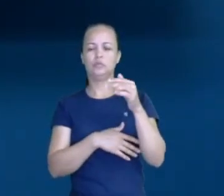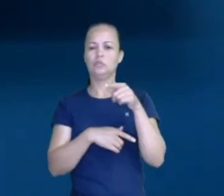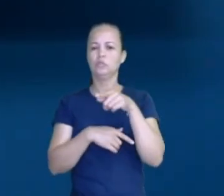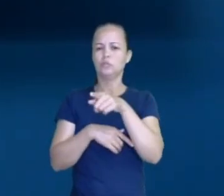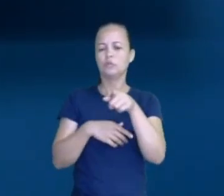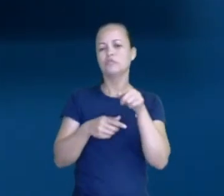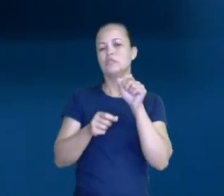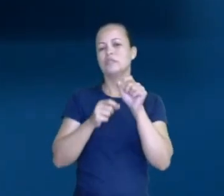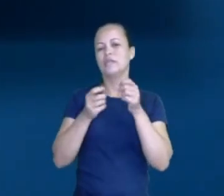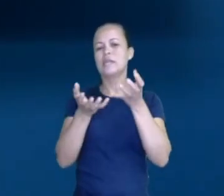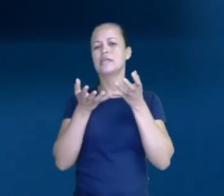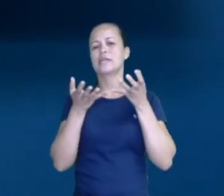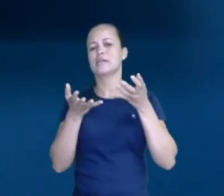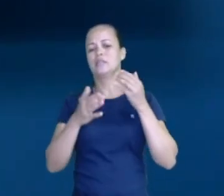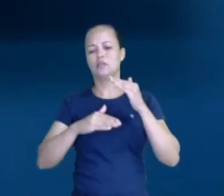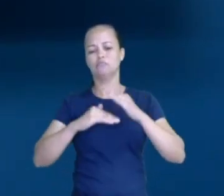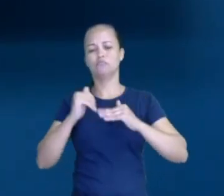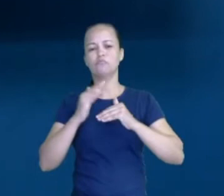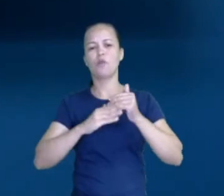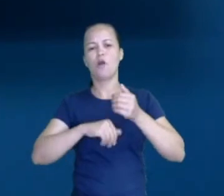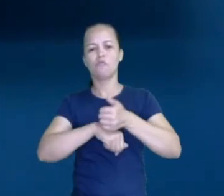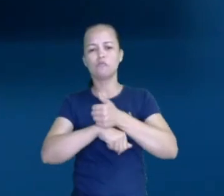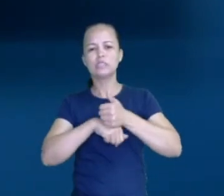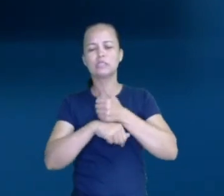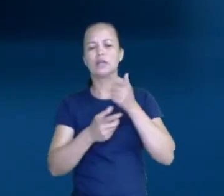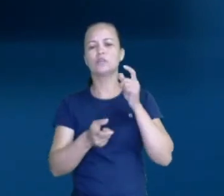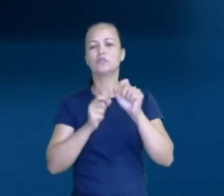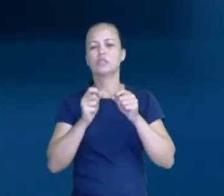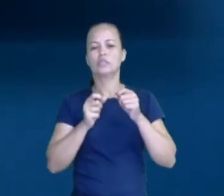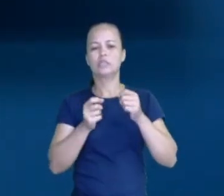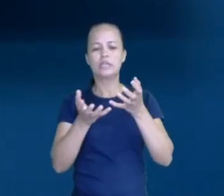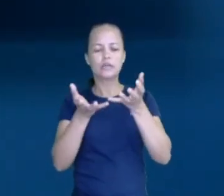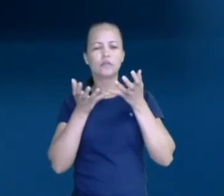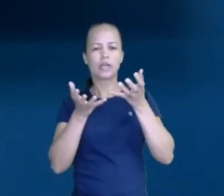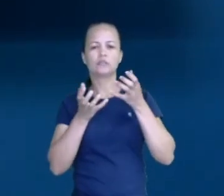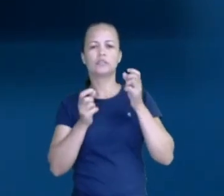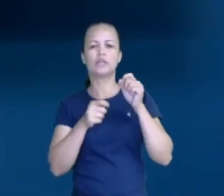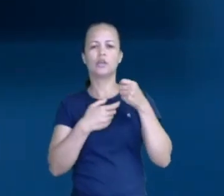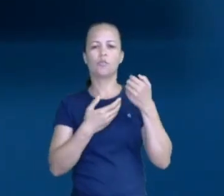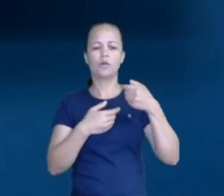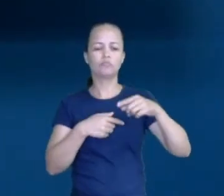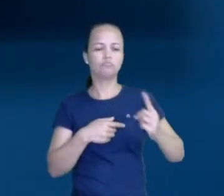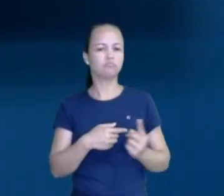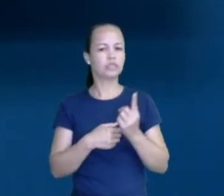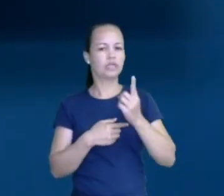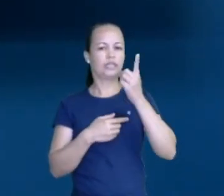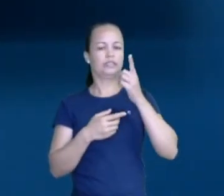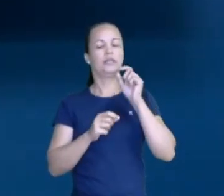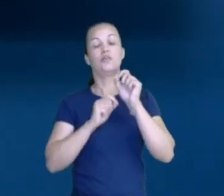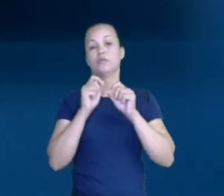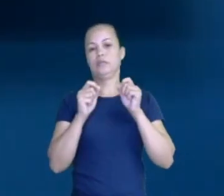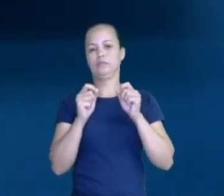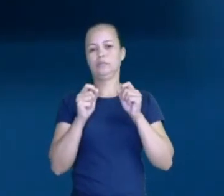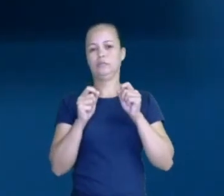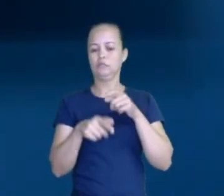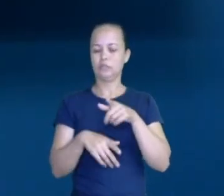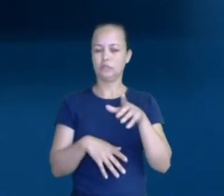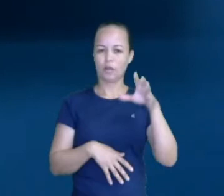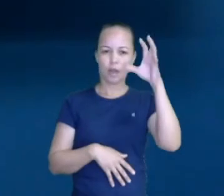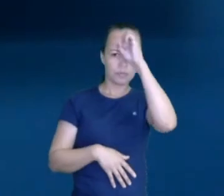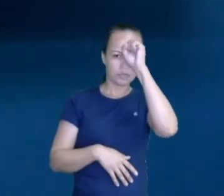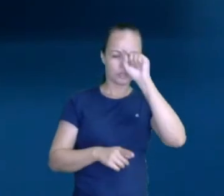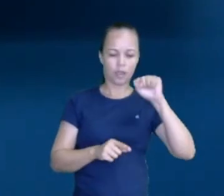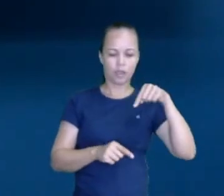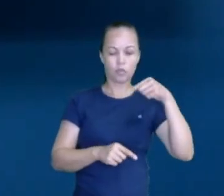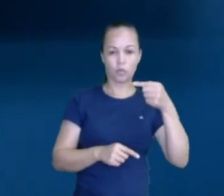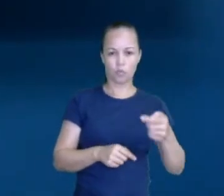crescer. Sabia que não é do dia para a noite que a gente decide o que quer ser quando crescer? Isso a gente vai aprender em outra aula. Mas é nessa